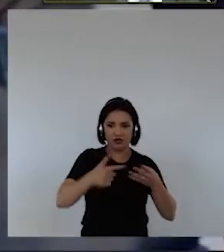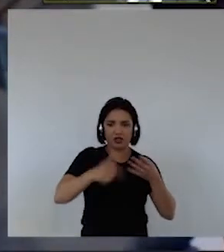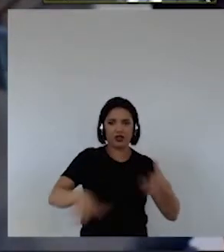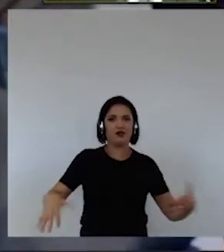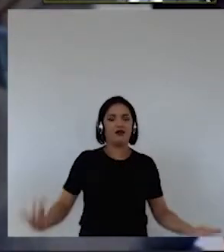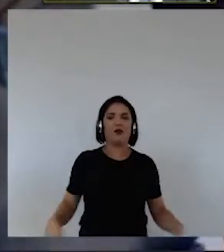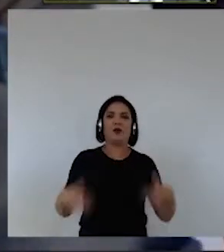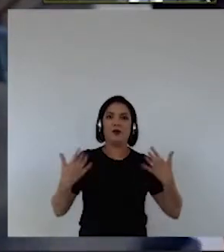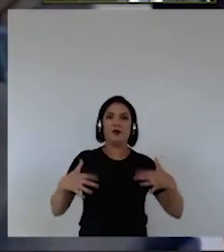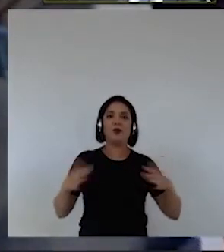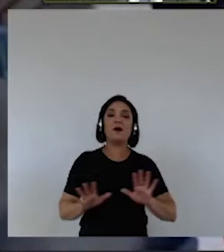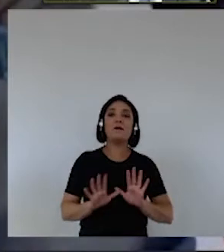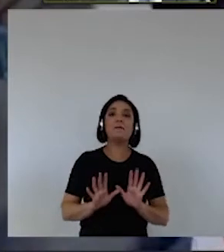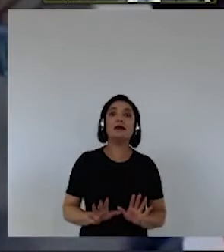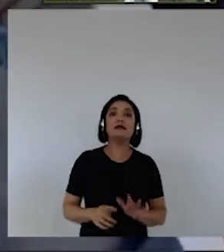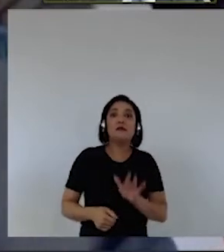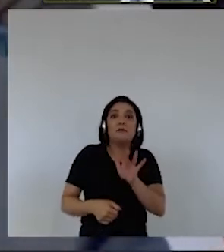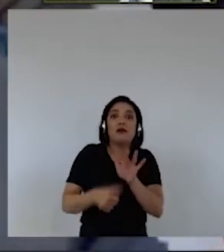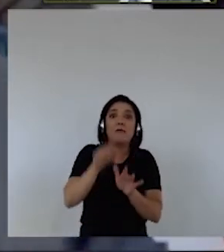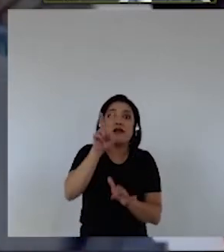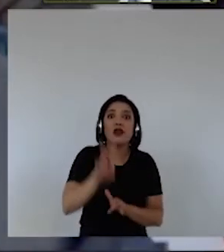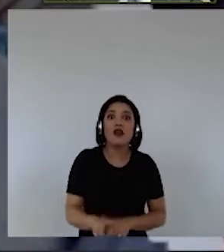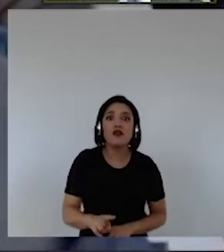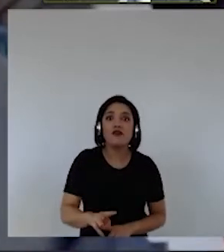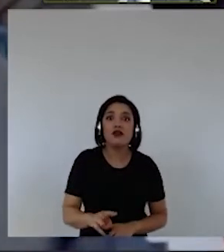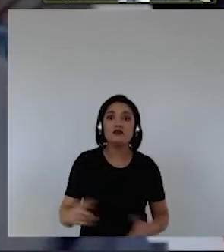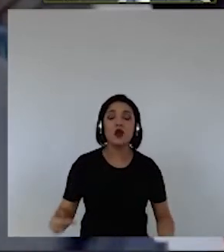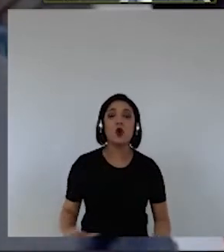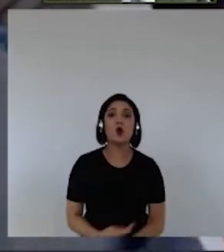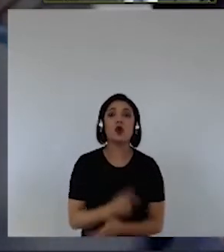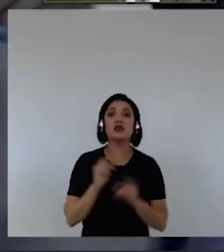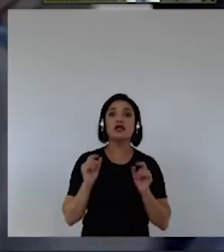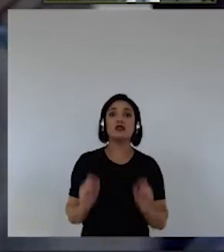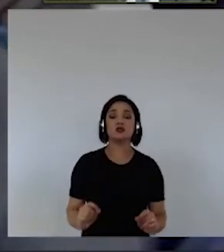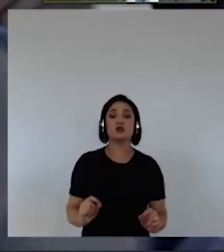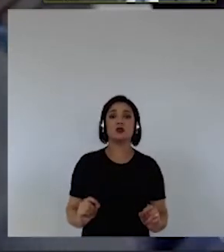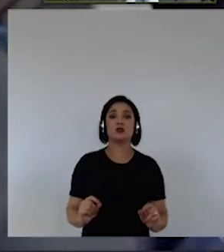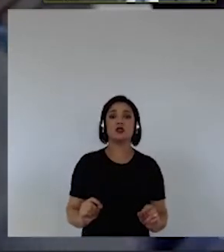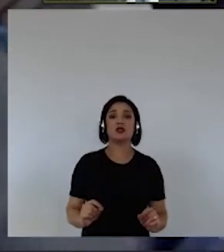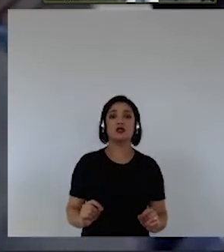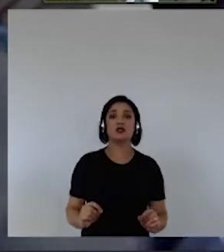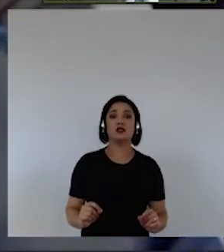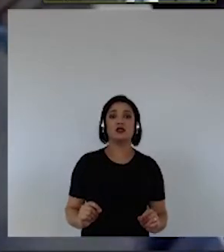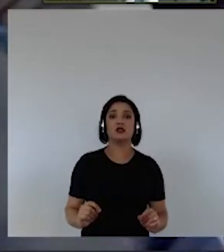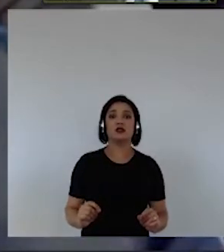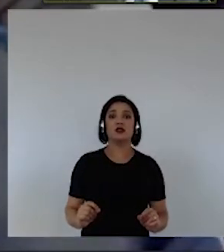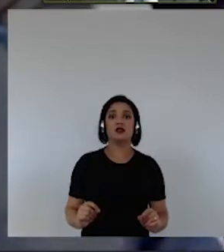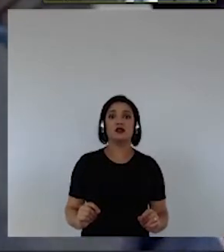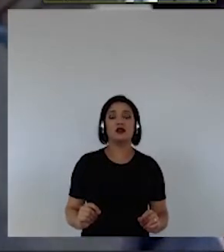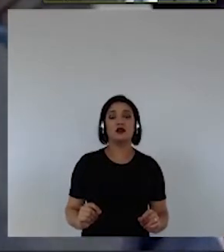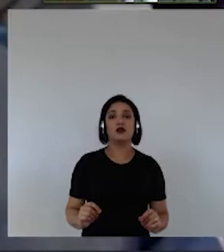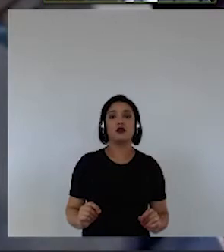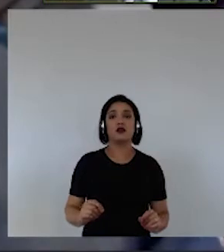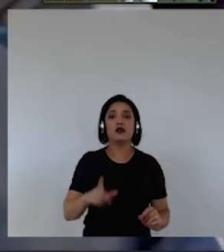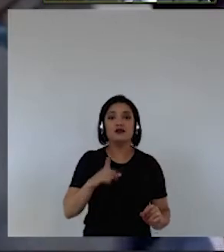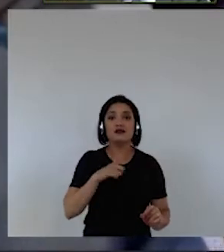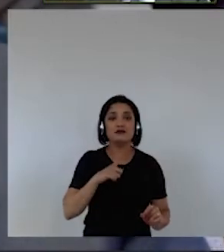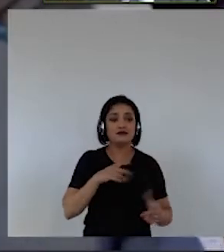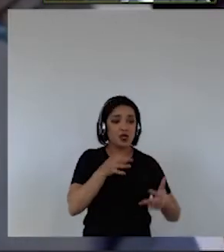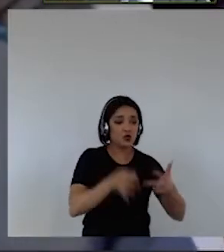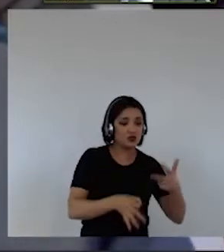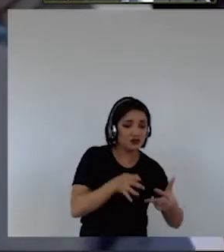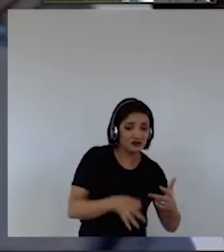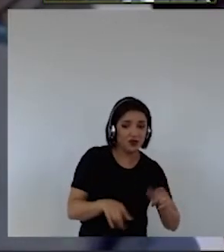exceção. Mas é a primeira vez que você vê a crise, as questões sendo submetidas ao poder, não só ao Poder Judiciário, como à arbitragem.